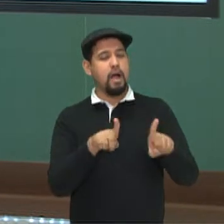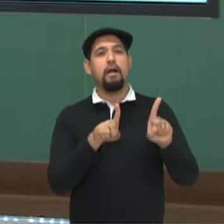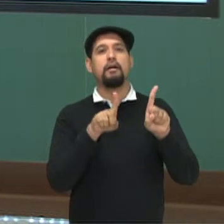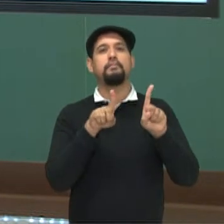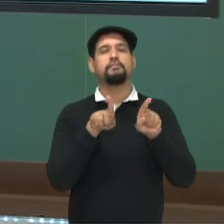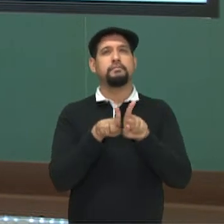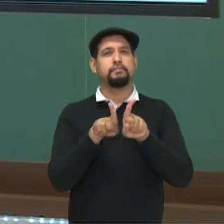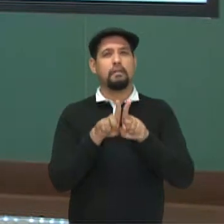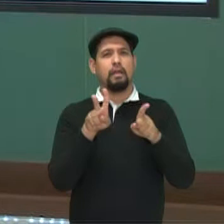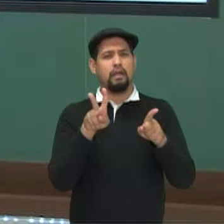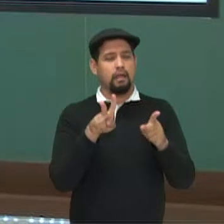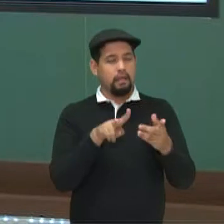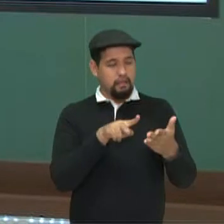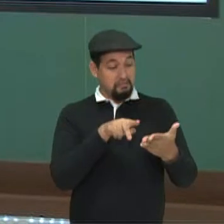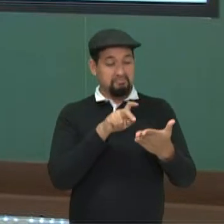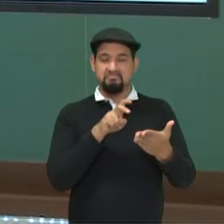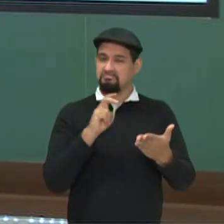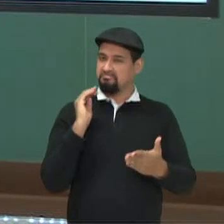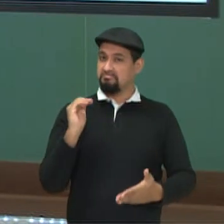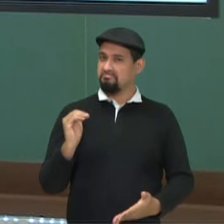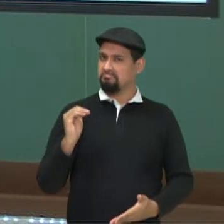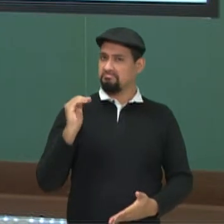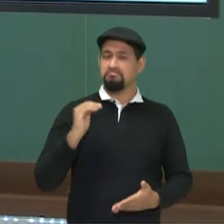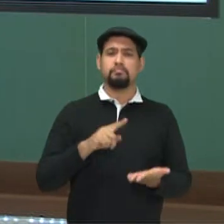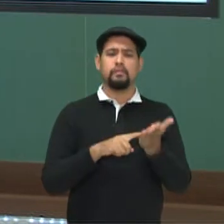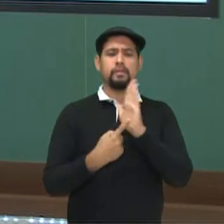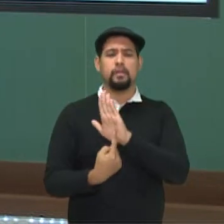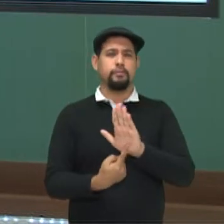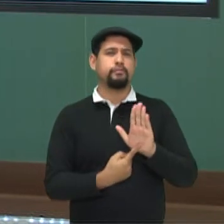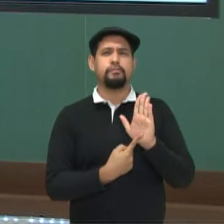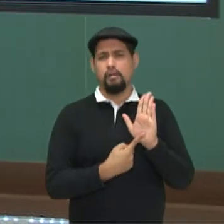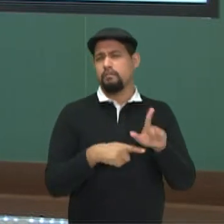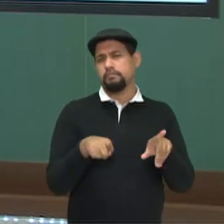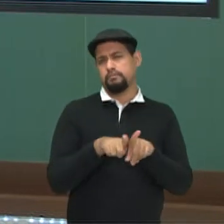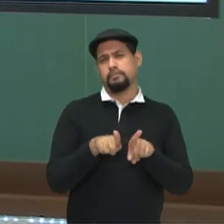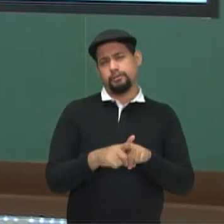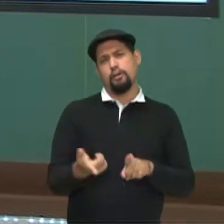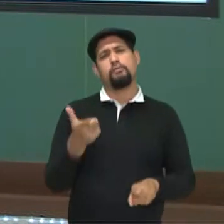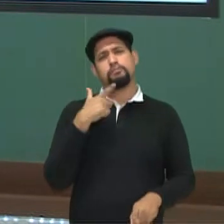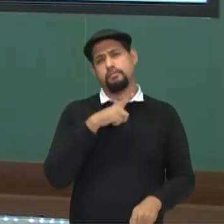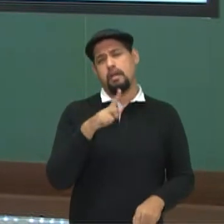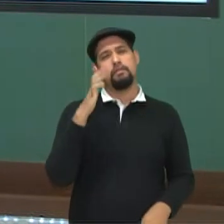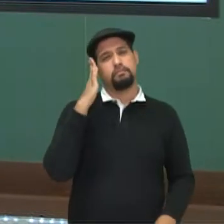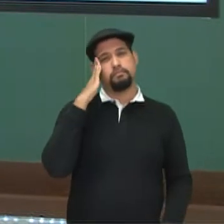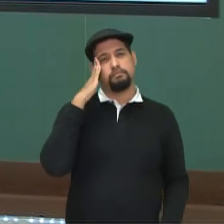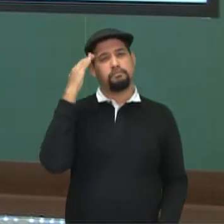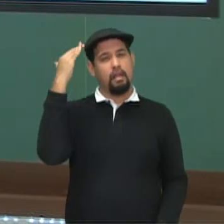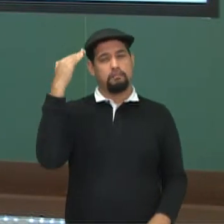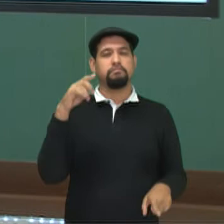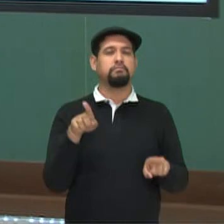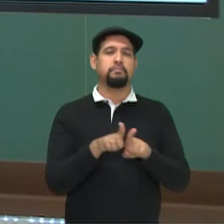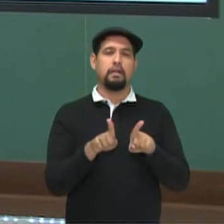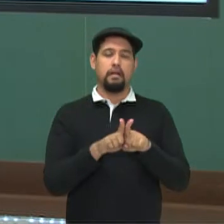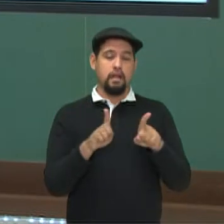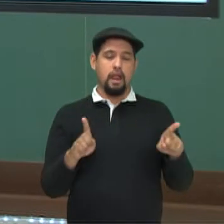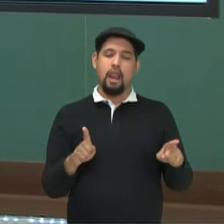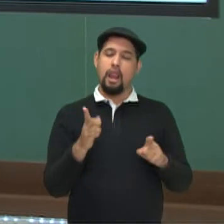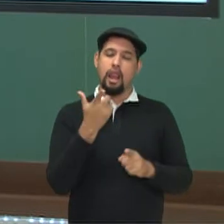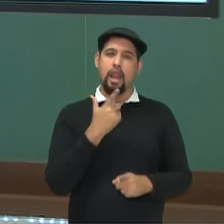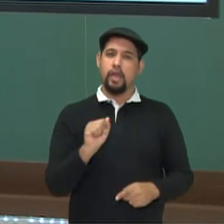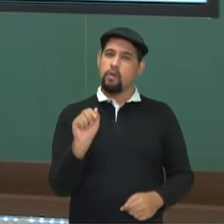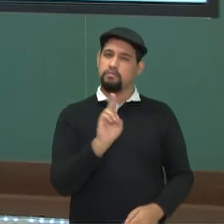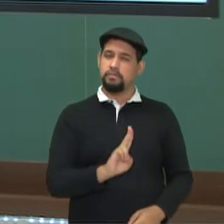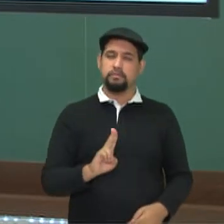os seus leitores mais cultos, né? Mostrando também que eles também conseguem, sabe, articular a linguagem